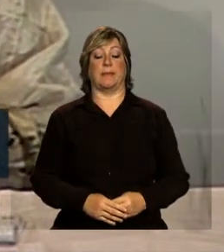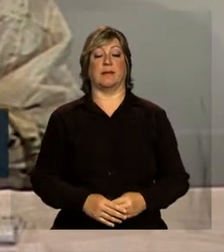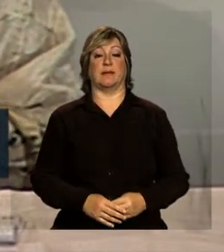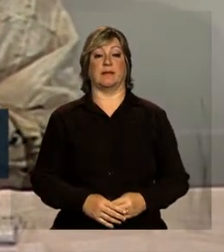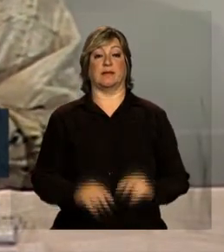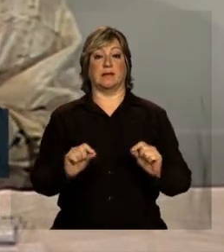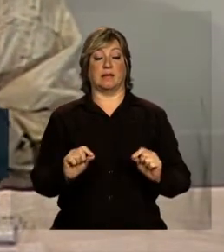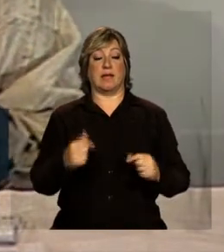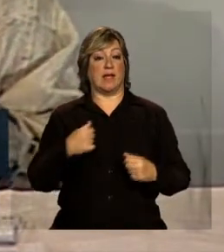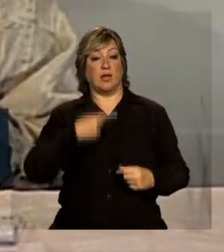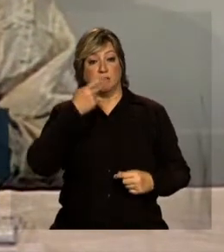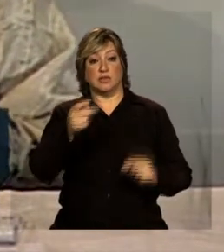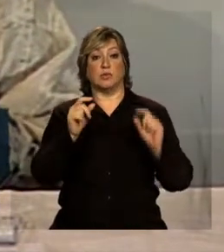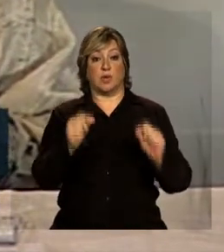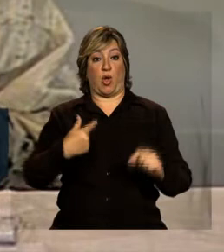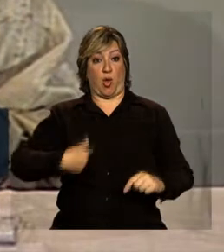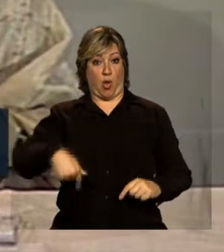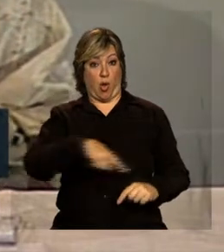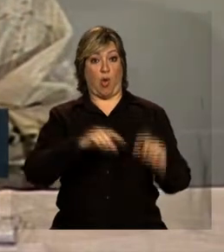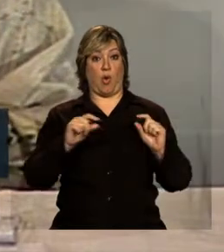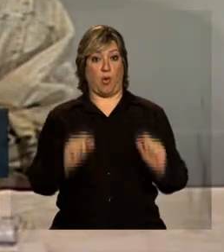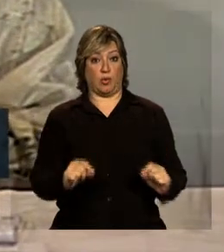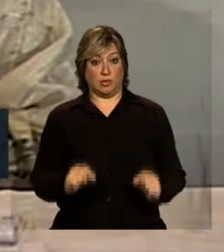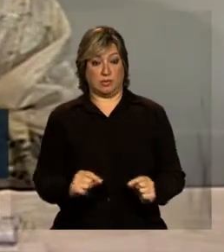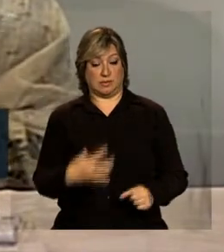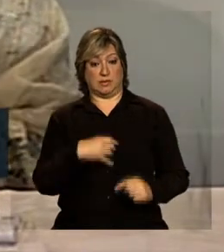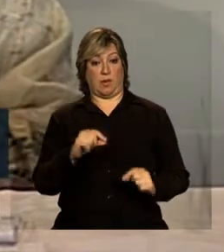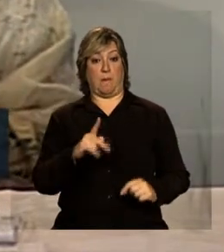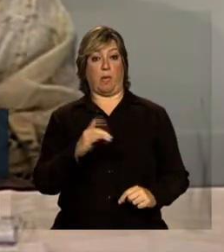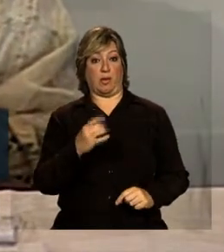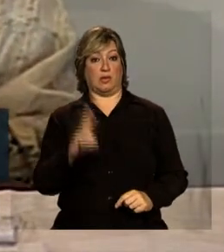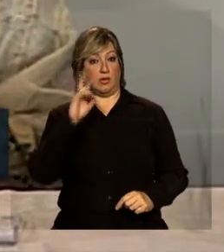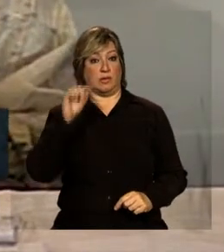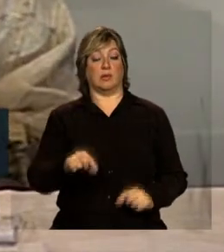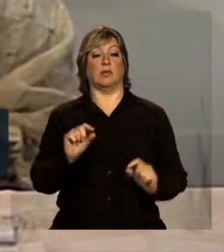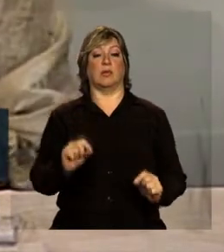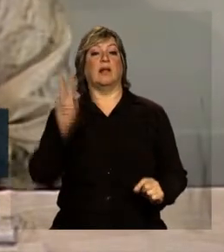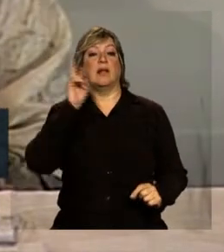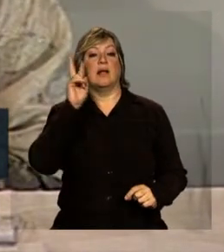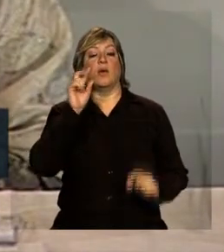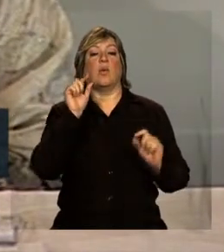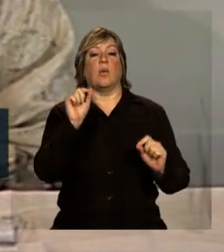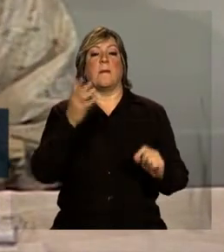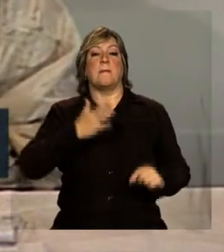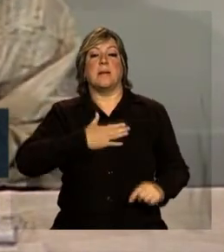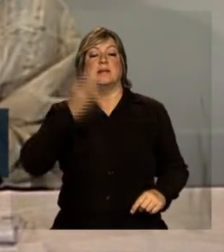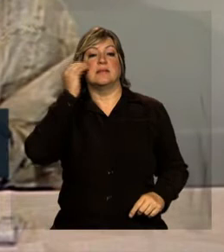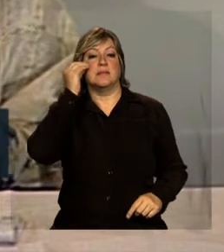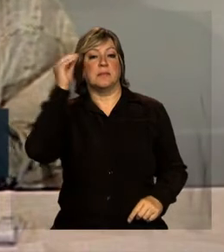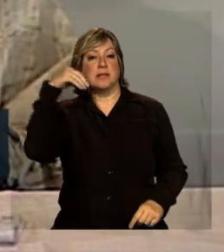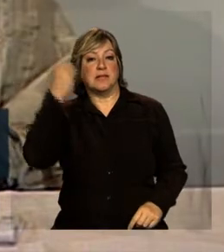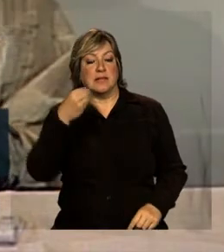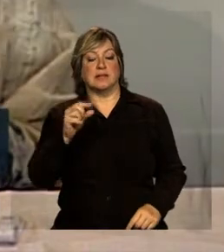digo que a gente se empodera com isso, me lembrando um pouco do que foi a minha experiência pessoal